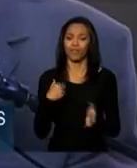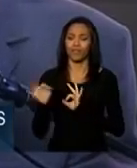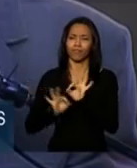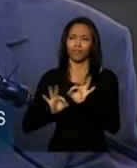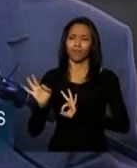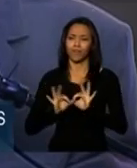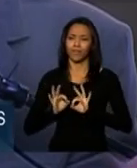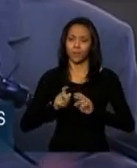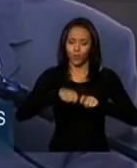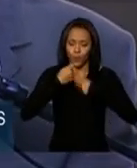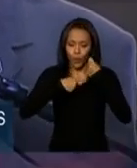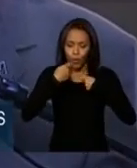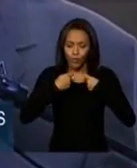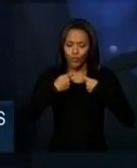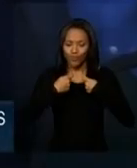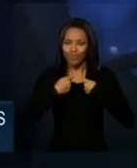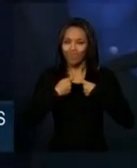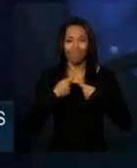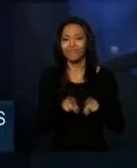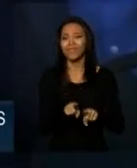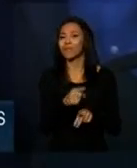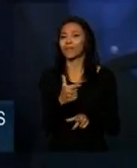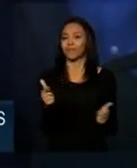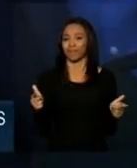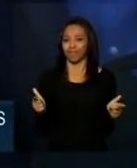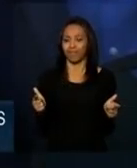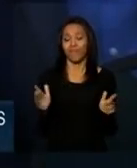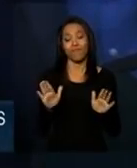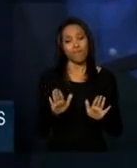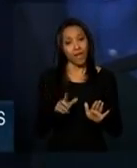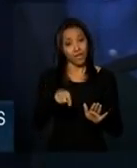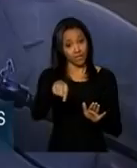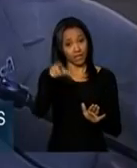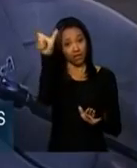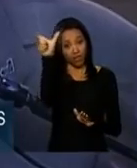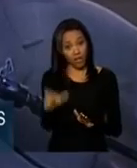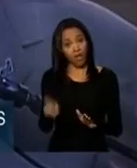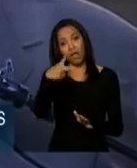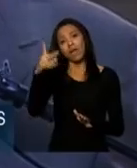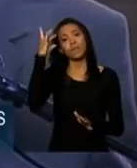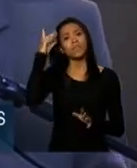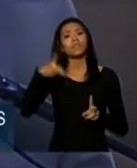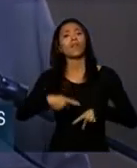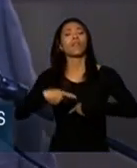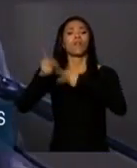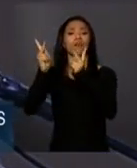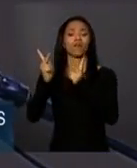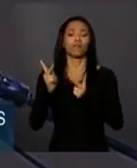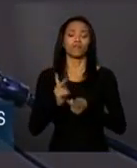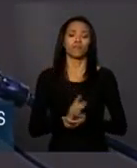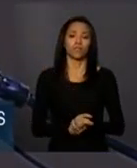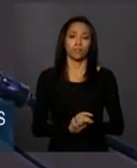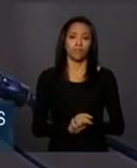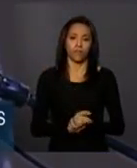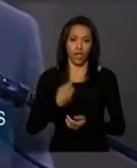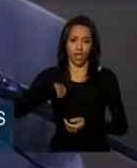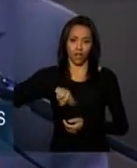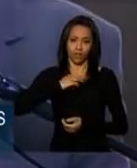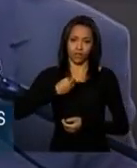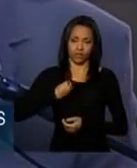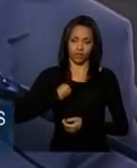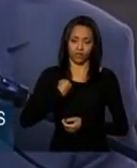almoço, também não tem almoço. Mas a senhora leva, e às vezes a vida nos